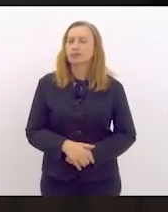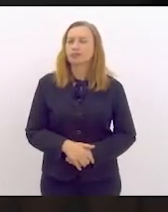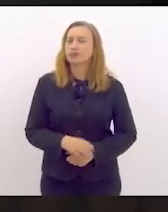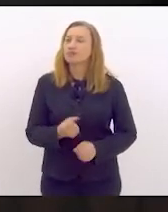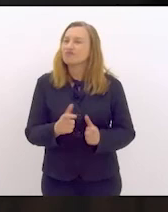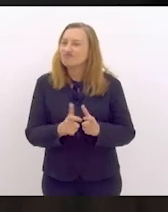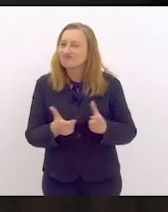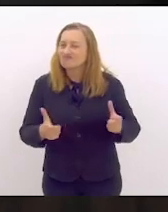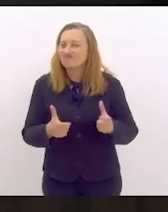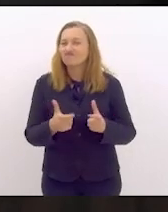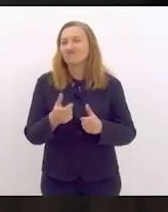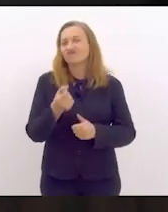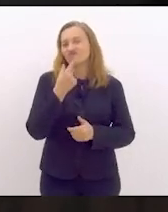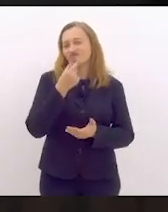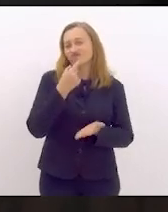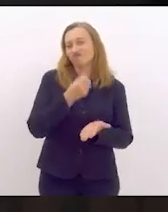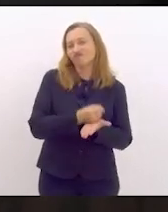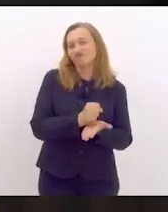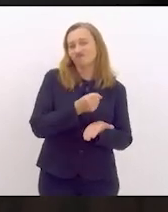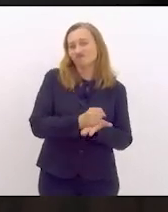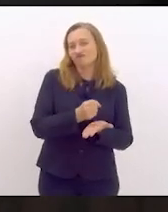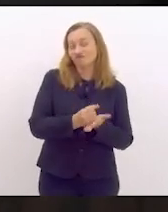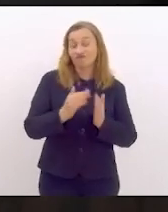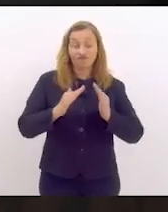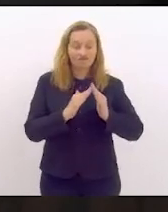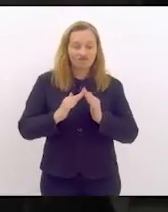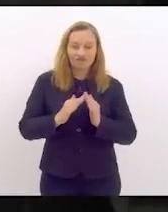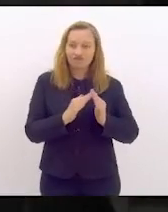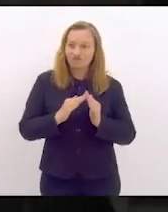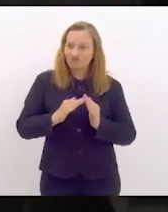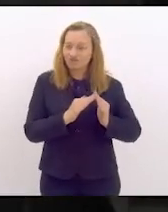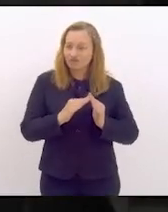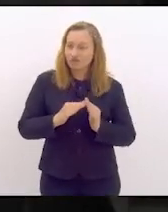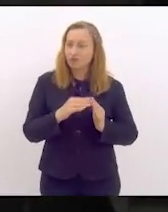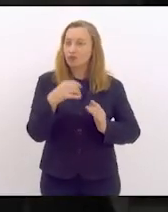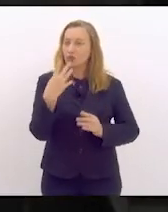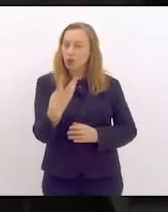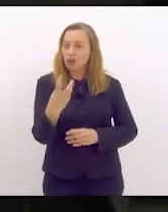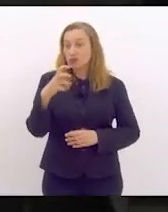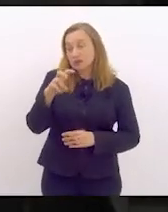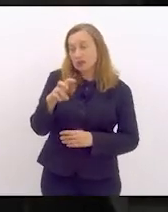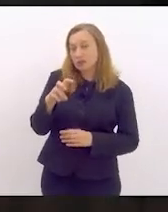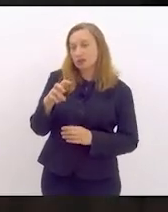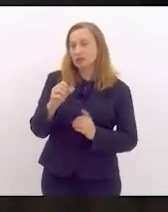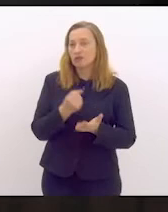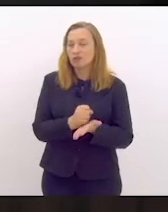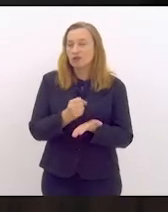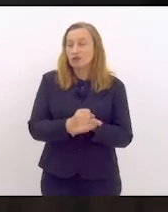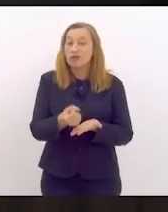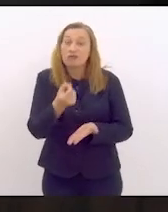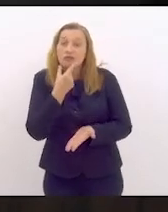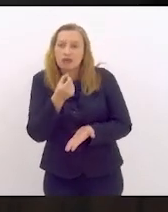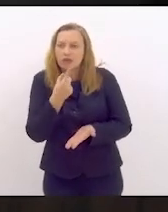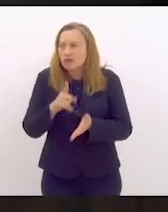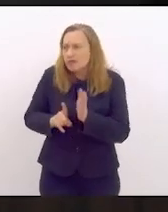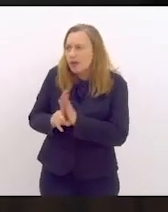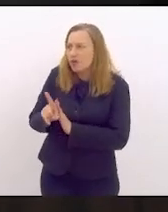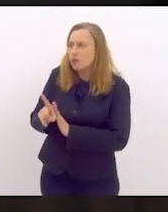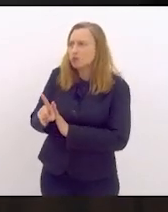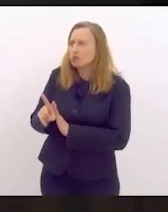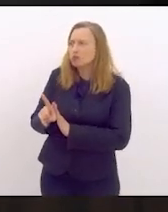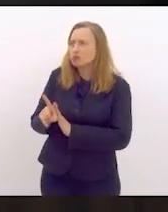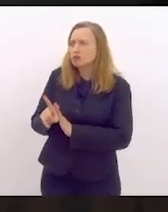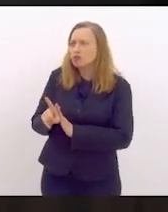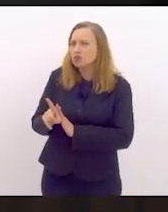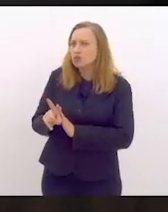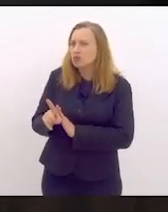exorbitante de farmácia. Em um quarteirão, às vezes, tem 4 ou 5 farmácias. E a gente se pergunta, a população